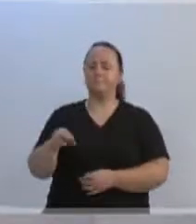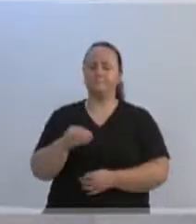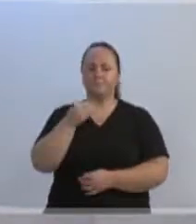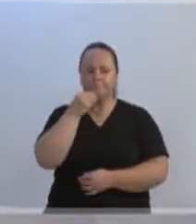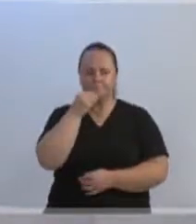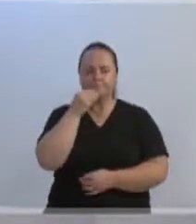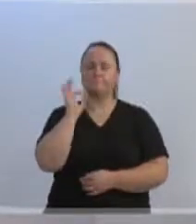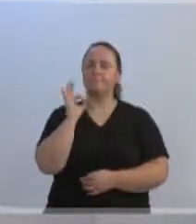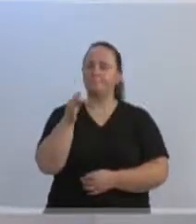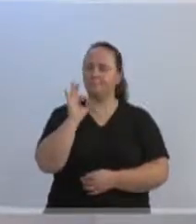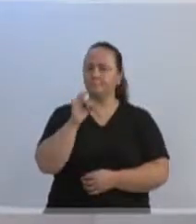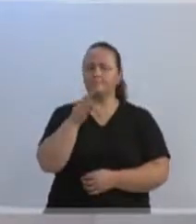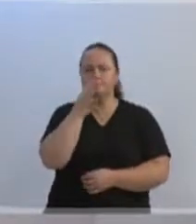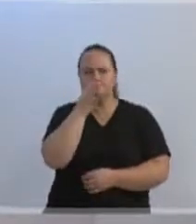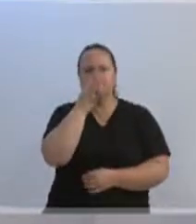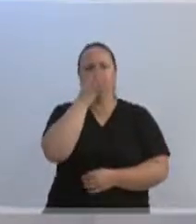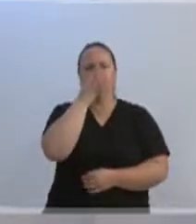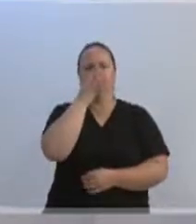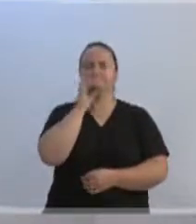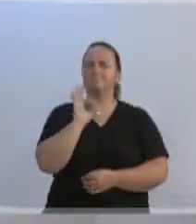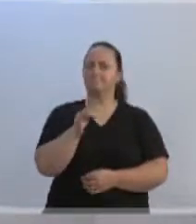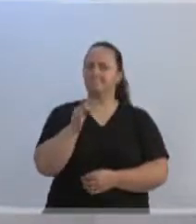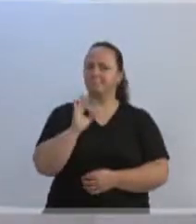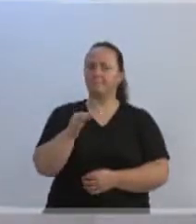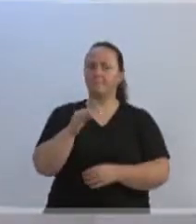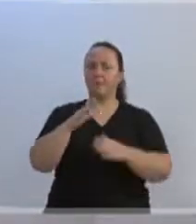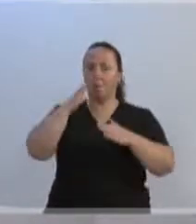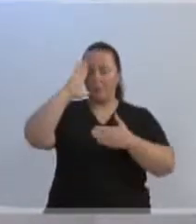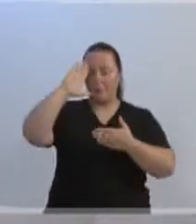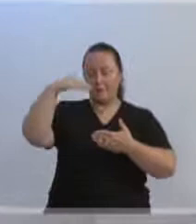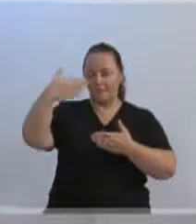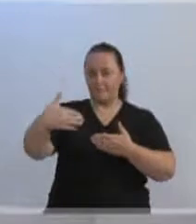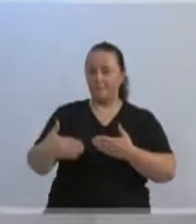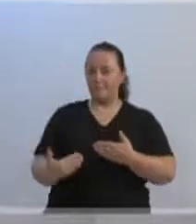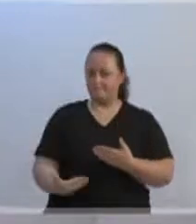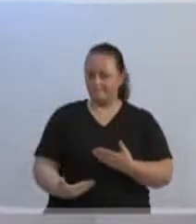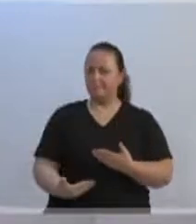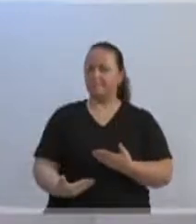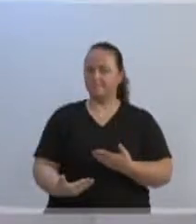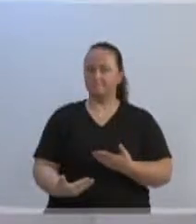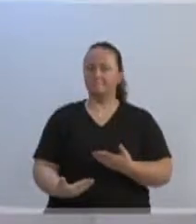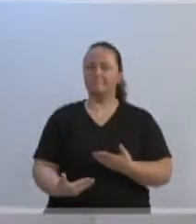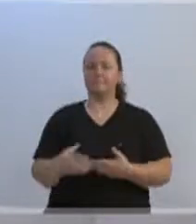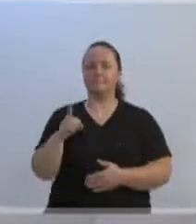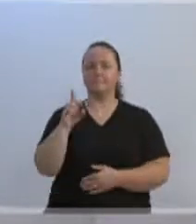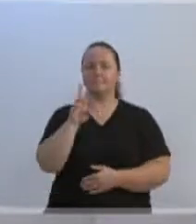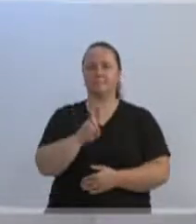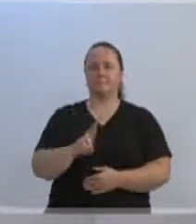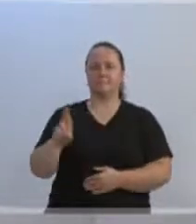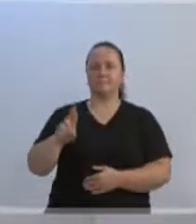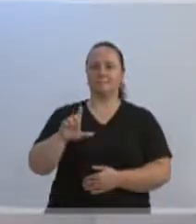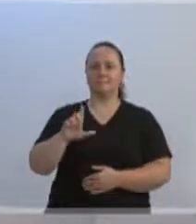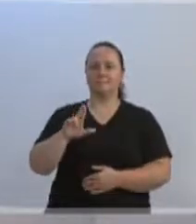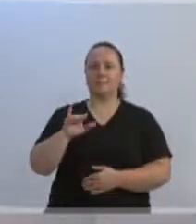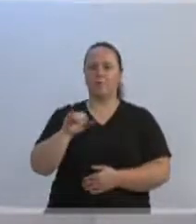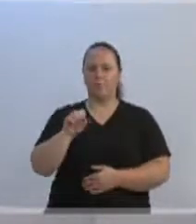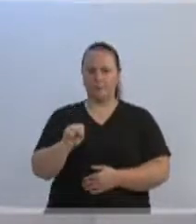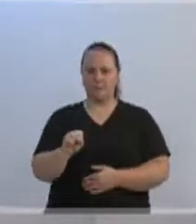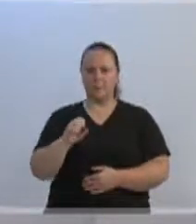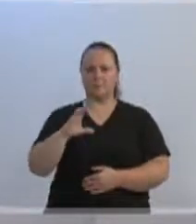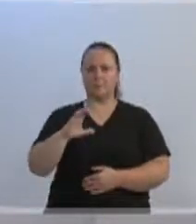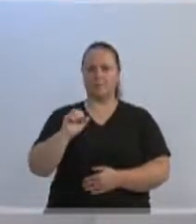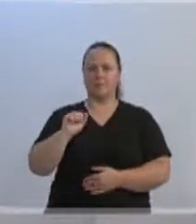prestigiar uma homenagem que foi feita ao doutor luiz eduardo caminha